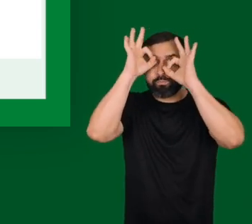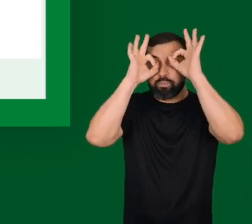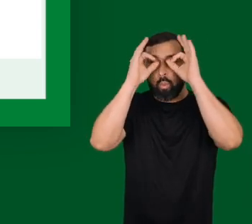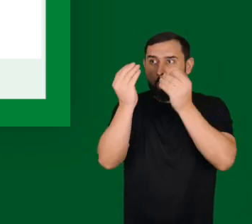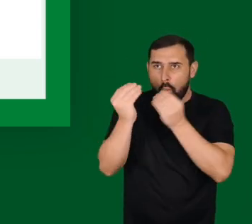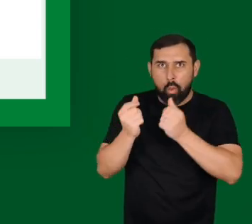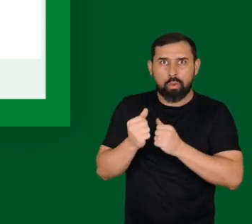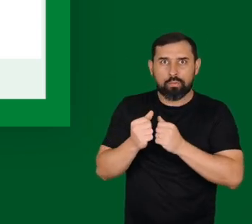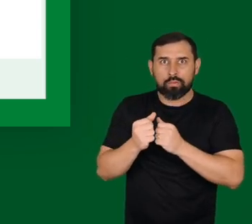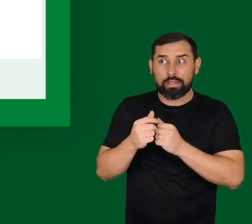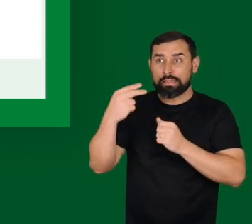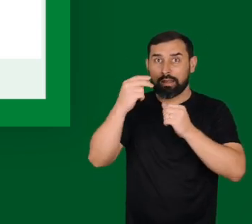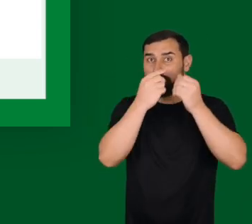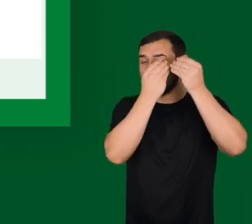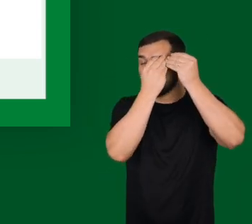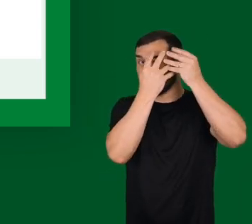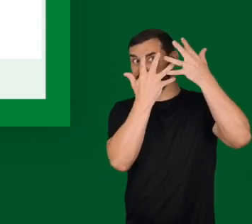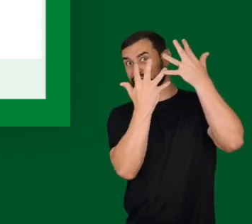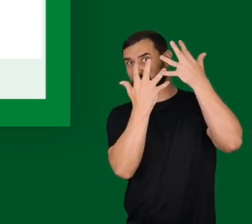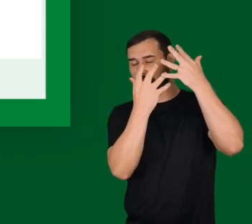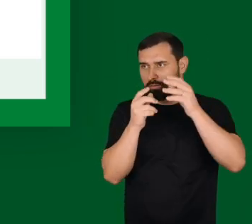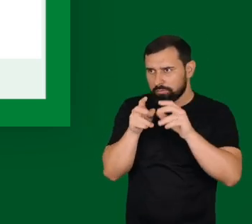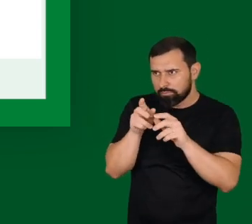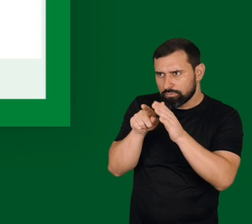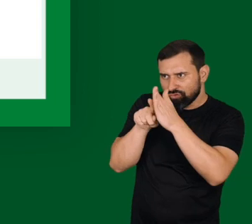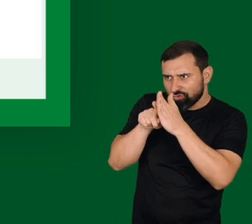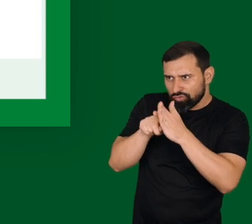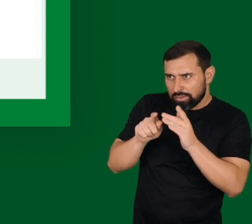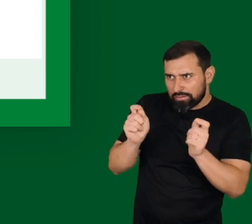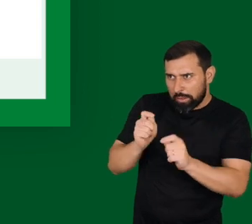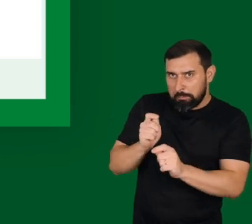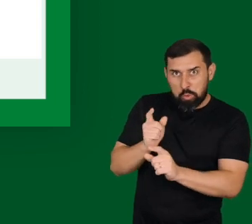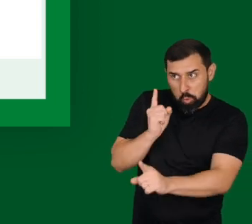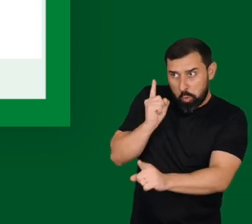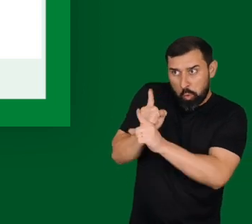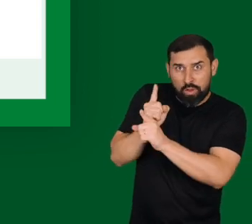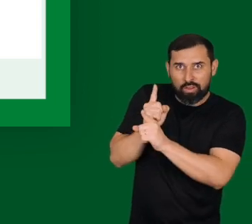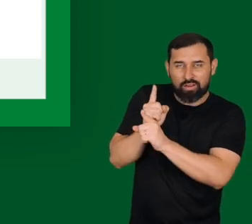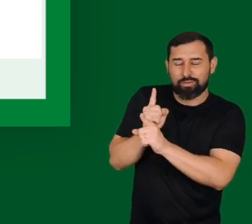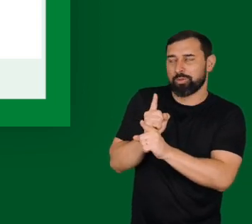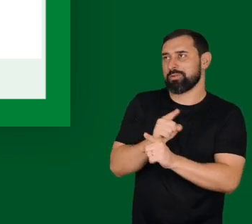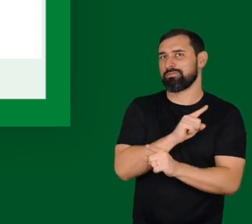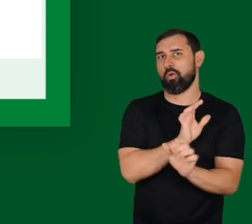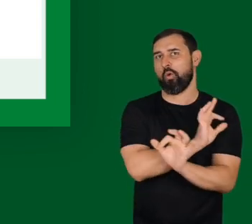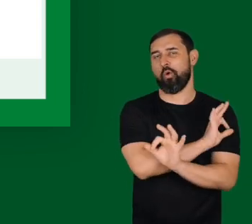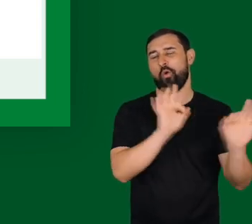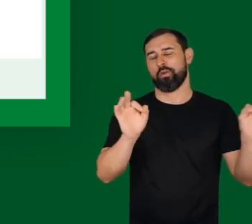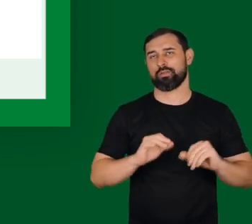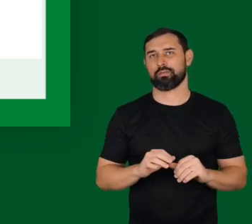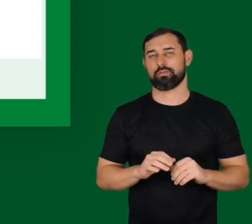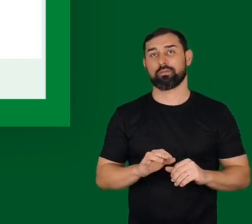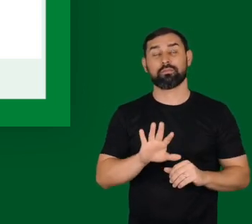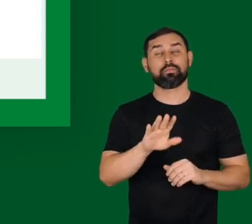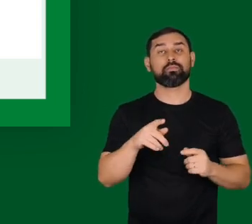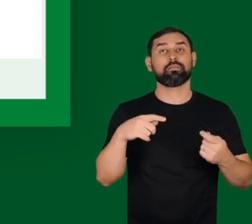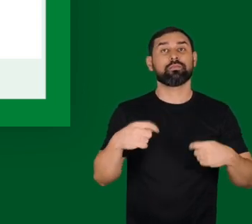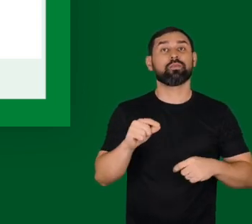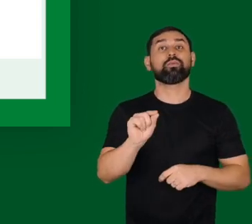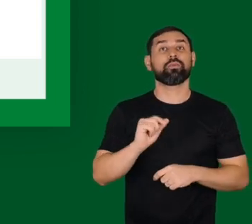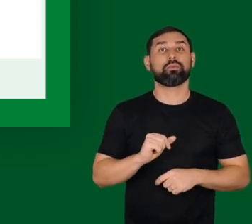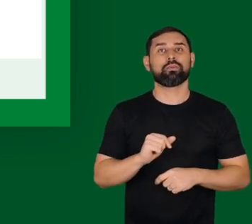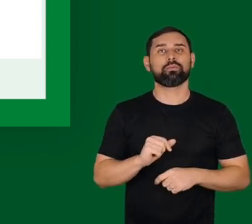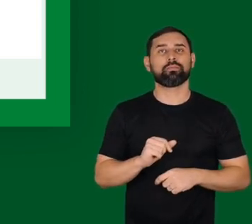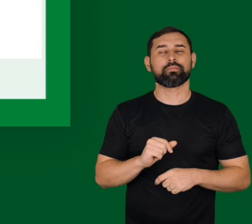com leite, que são aquelas manchas que são sugestivas de doença neurológica, hemangioma cutâneo, hemangioma em